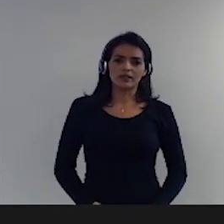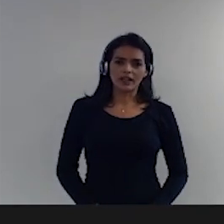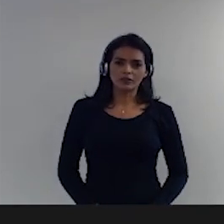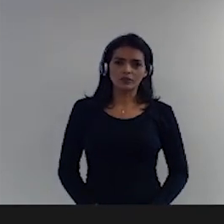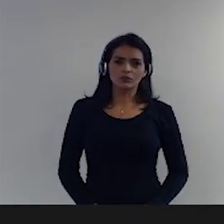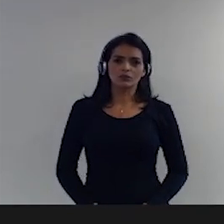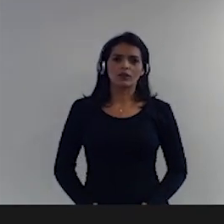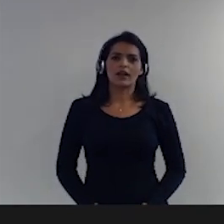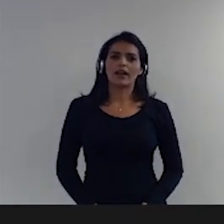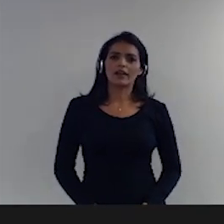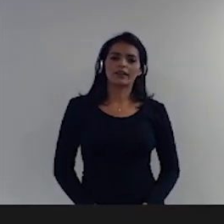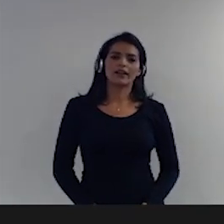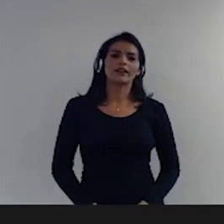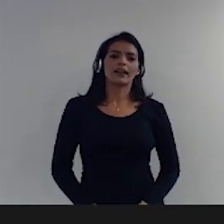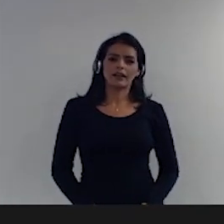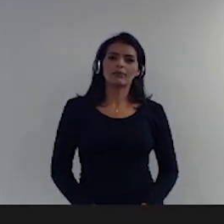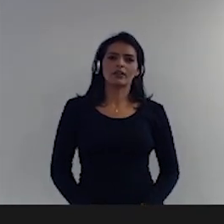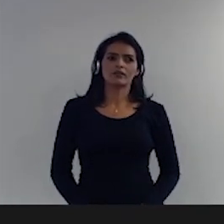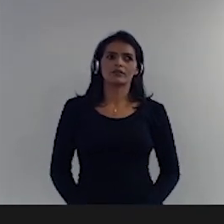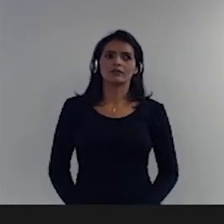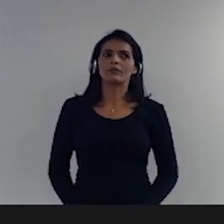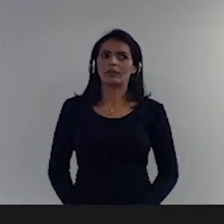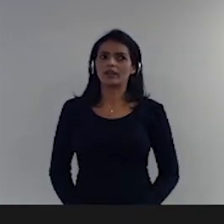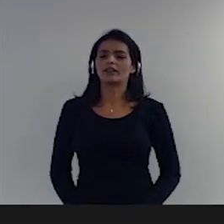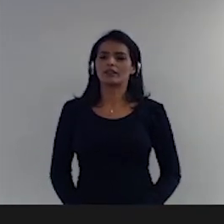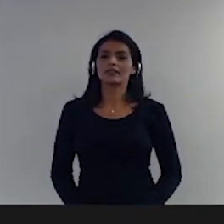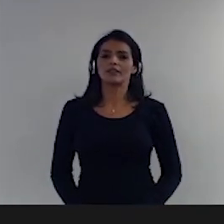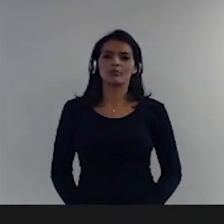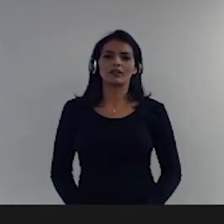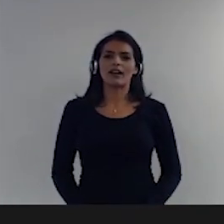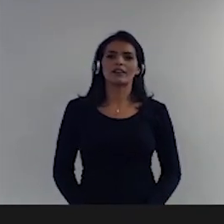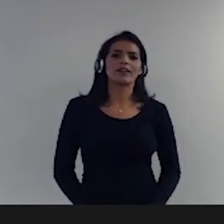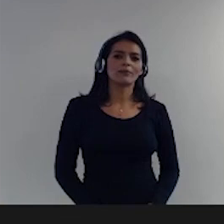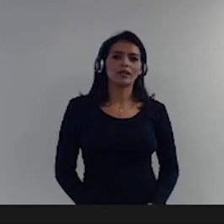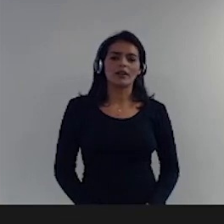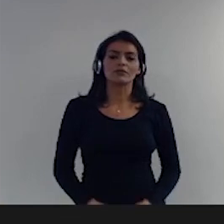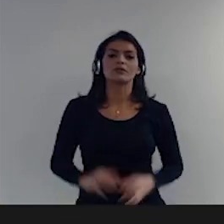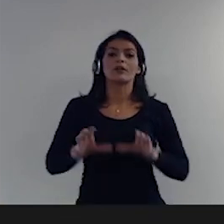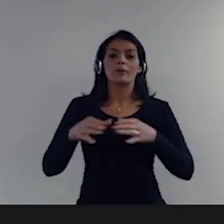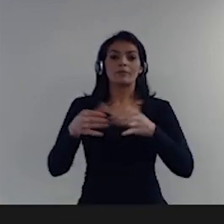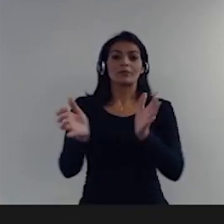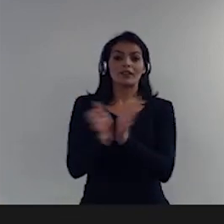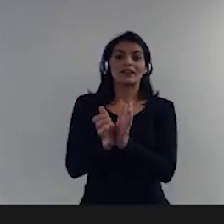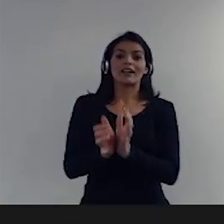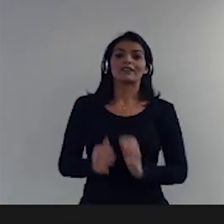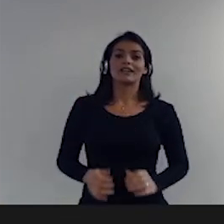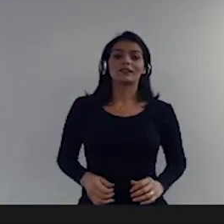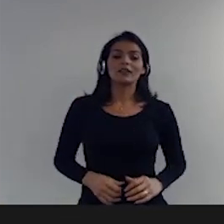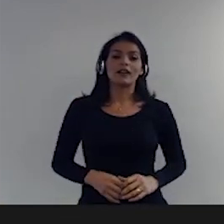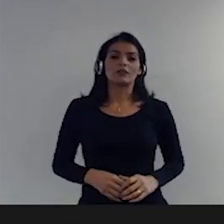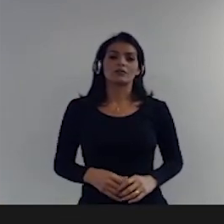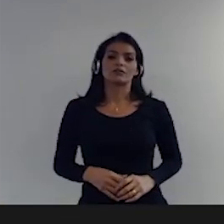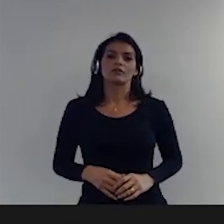da judicialização e a questão do ativismo. Eu escuto muitas pessoas falarem: